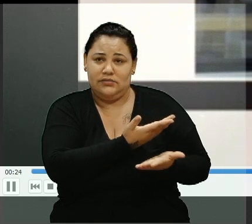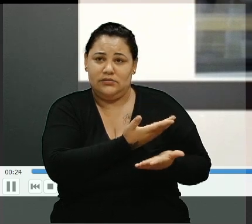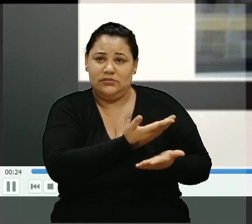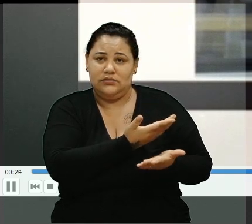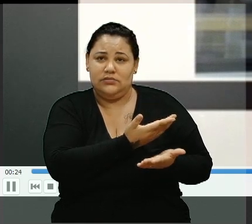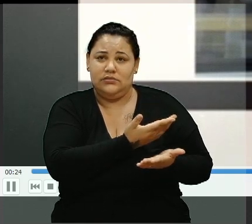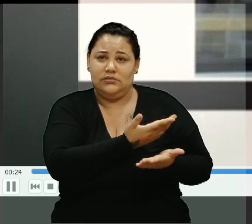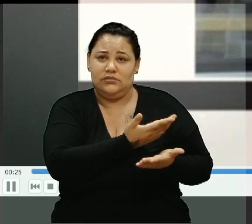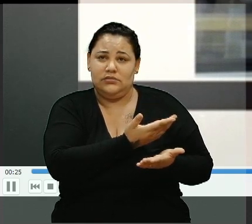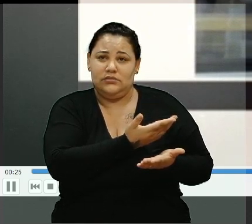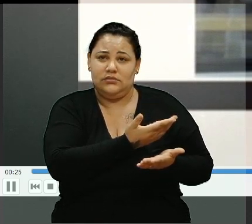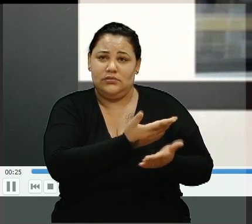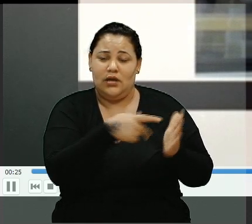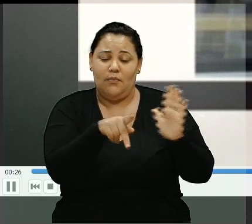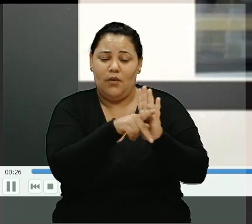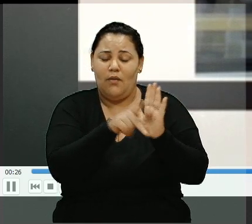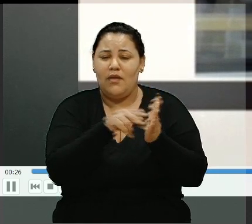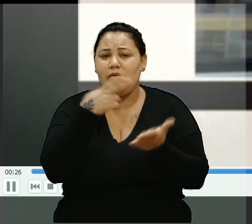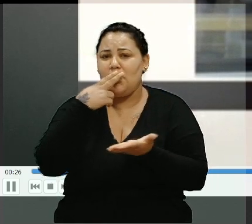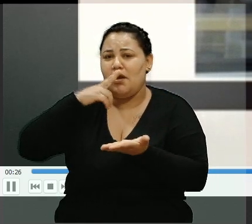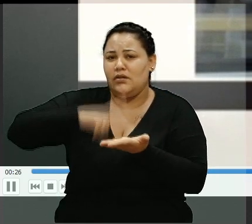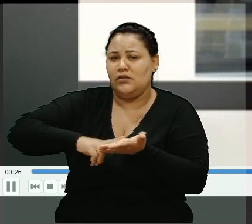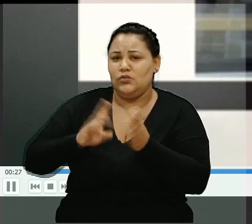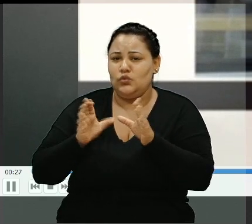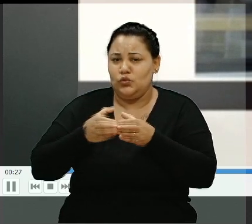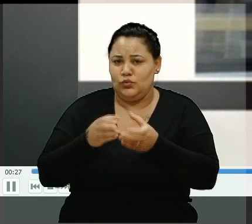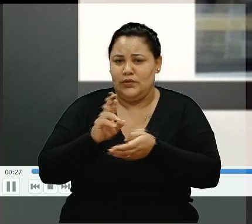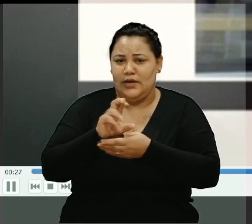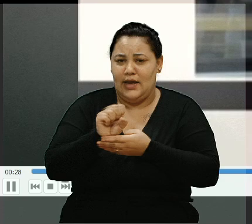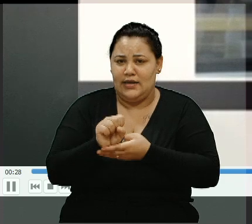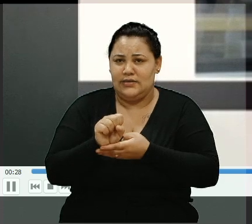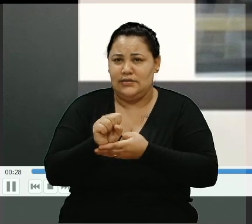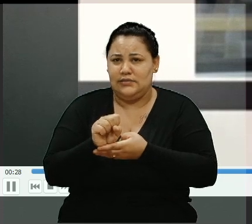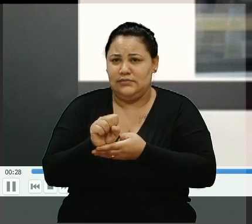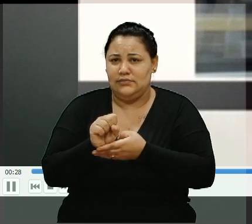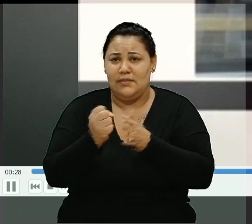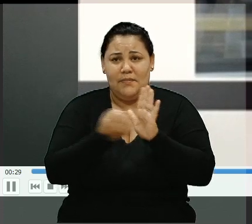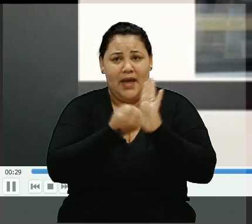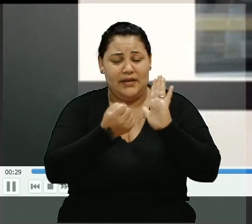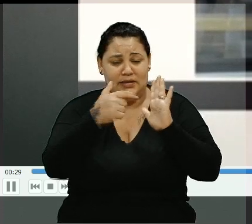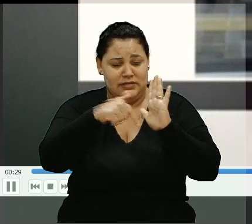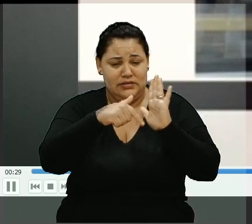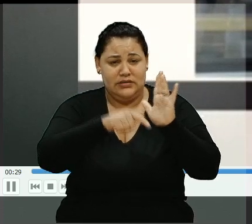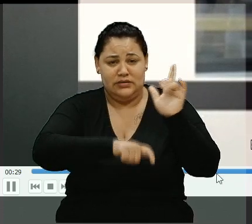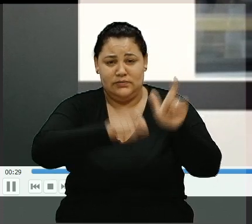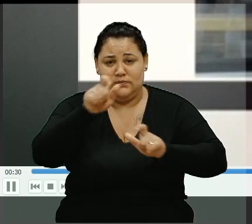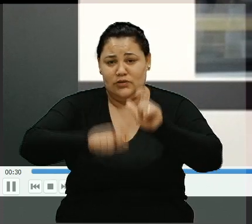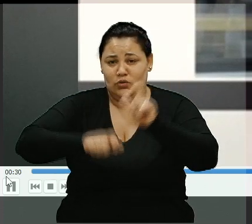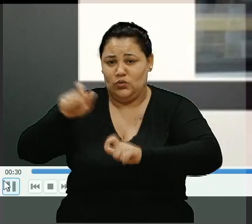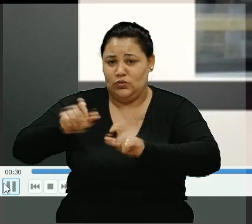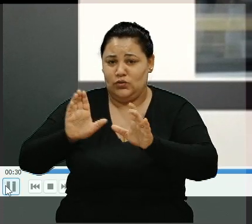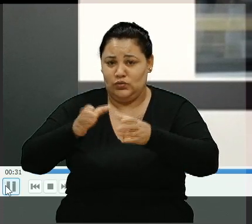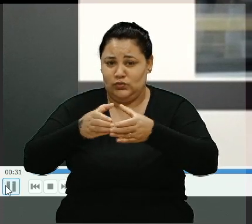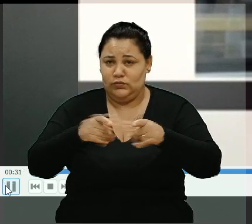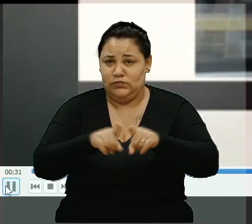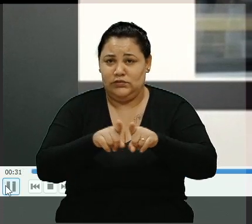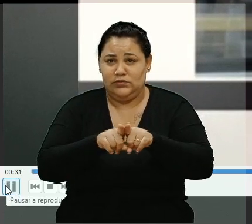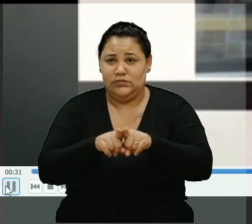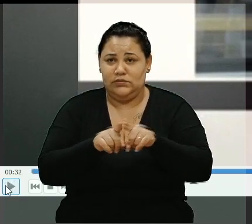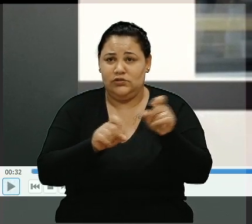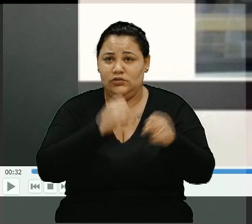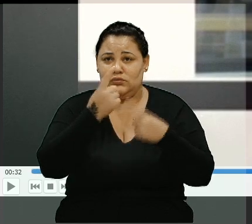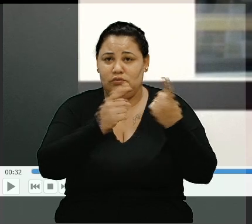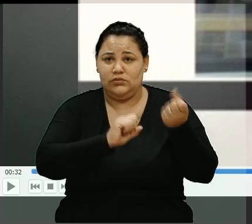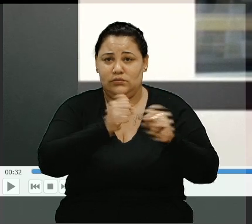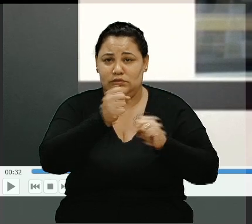do grupo da RS 118, que se mobiliza contra a RS 118, deste grupo de pessoas, de alguns